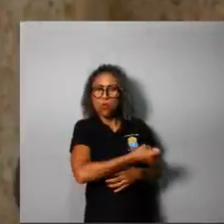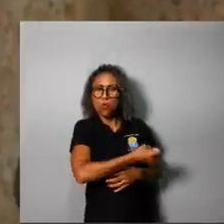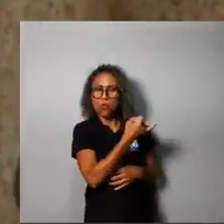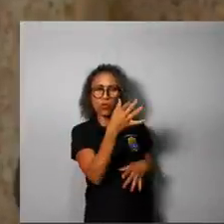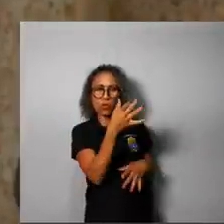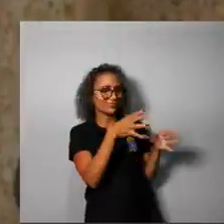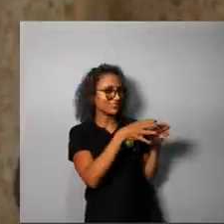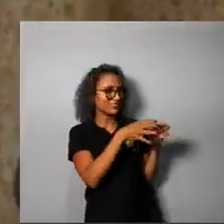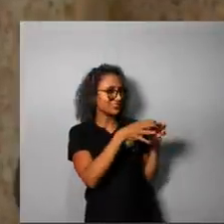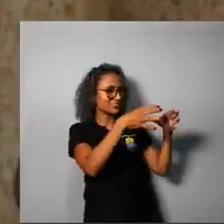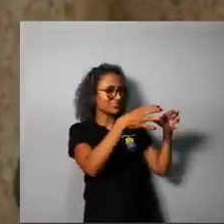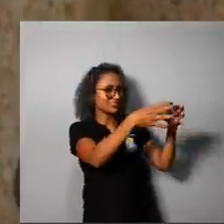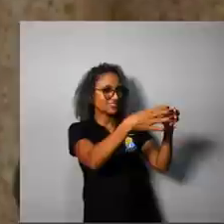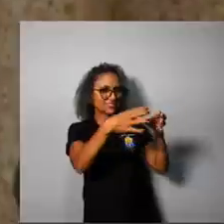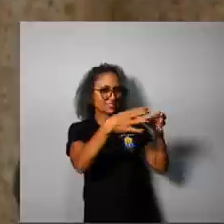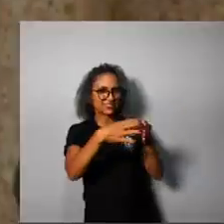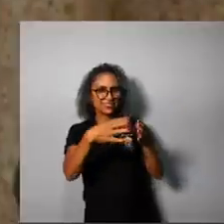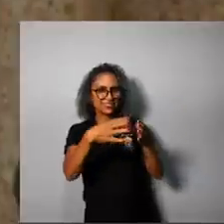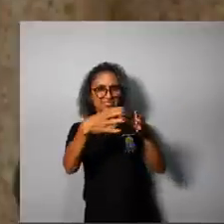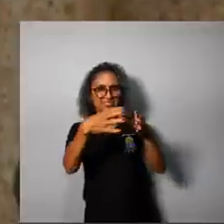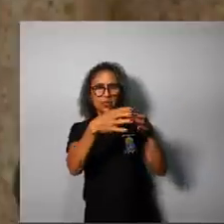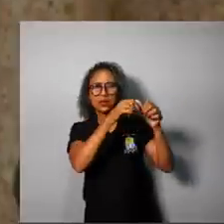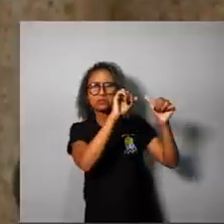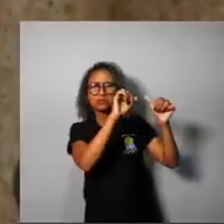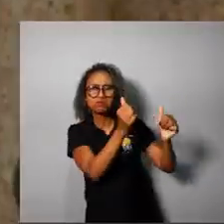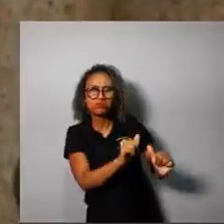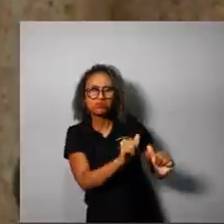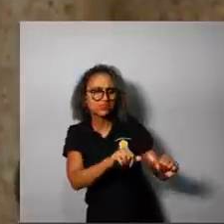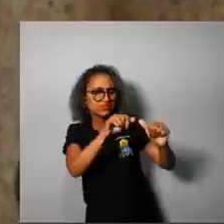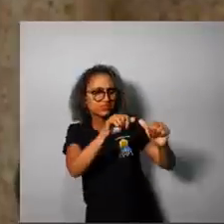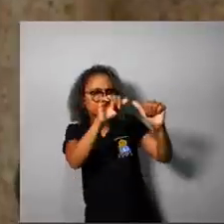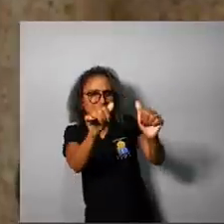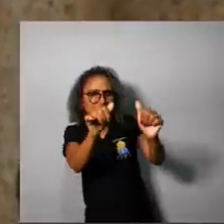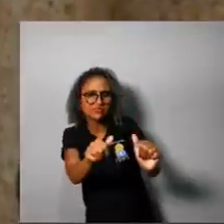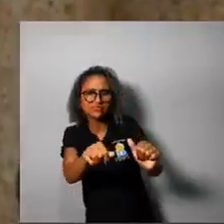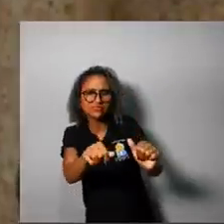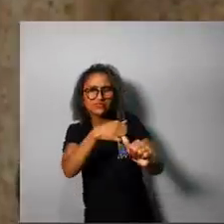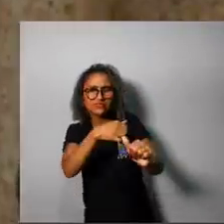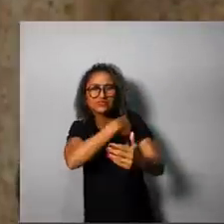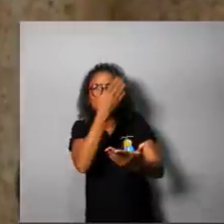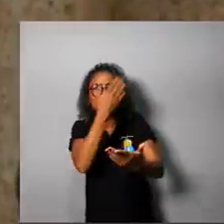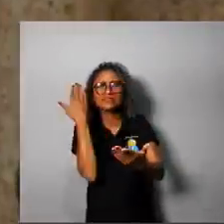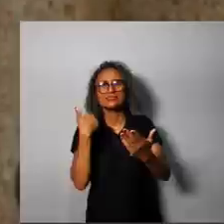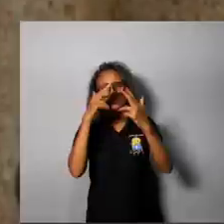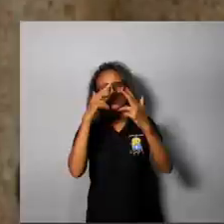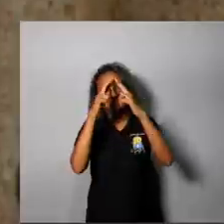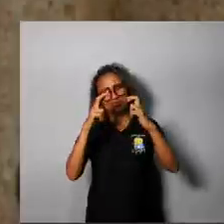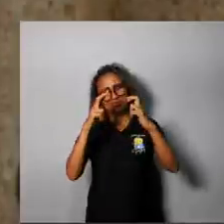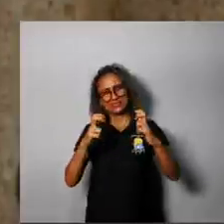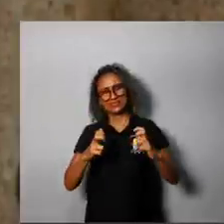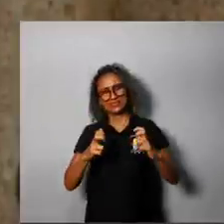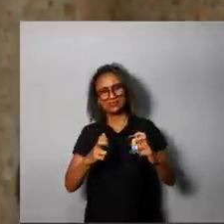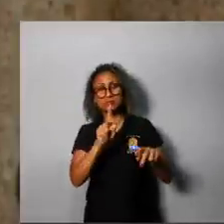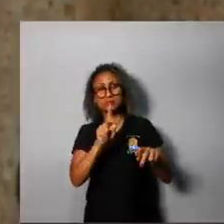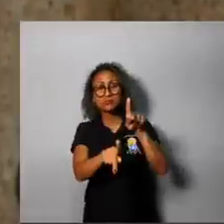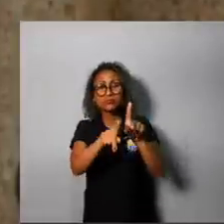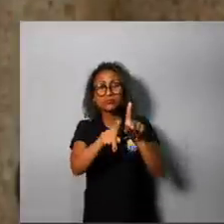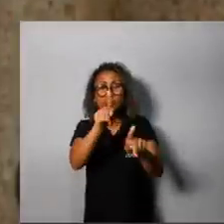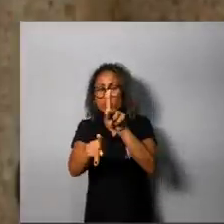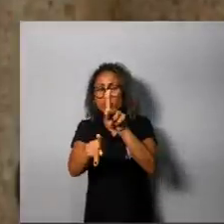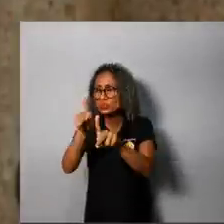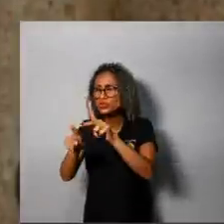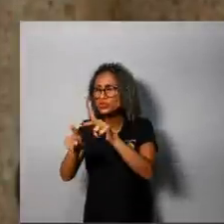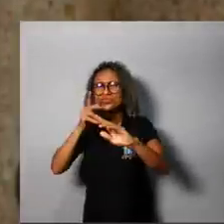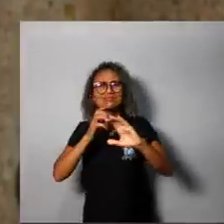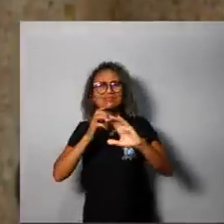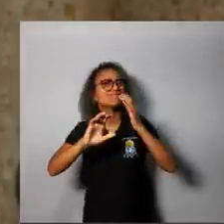o povo rezando, cantando, um clima de muita piedade. E é esse clima que eu vejo aqui